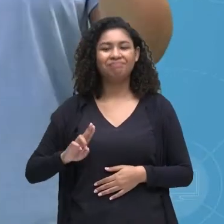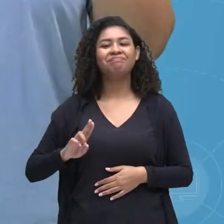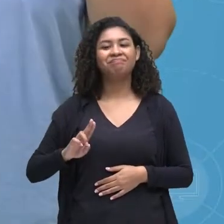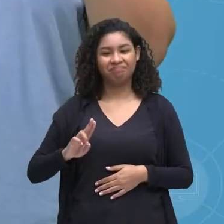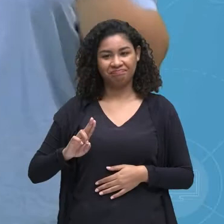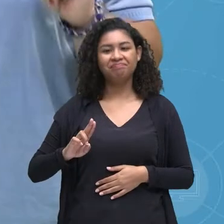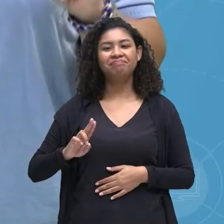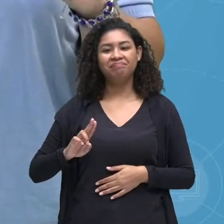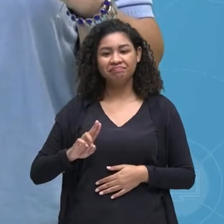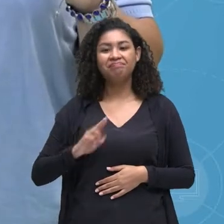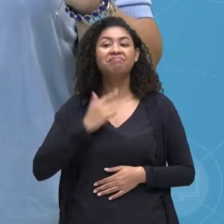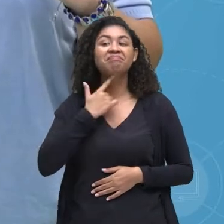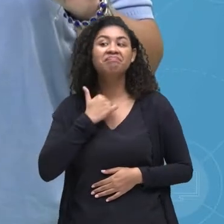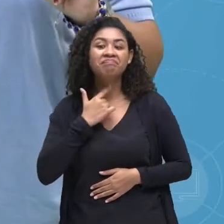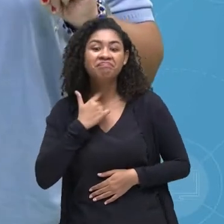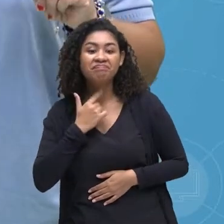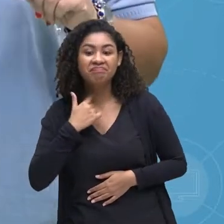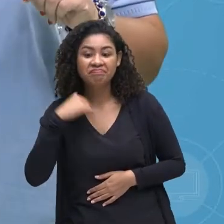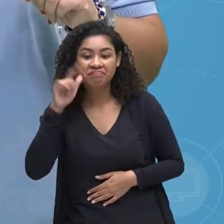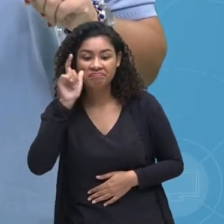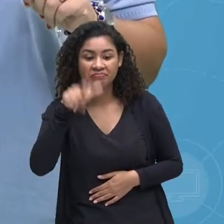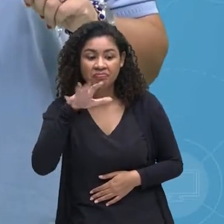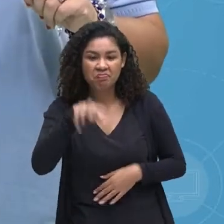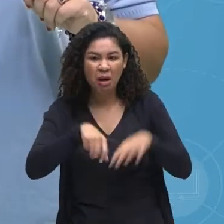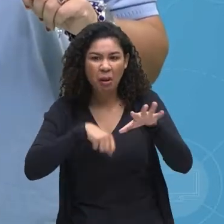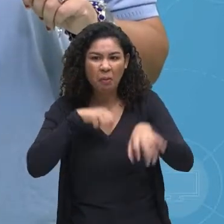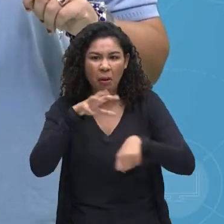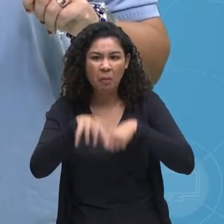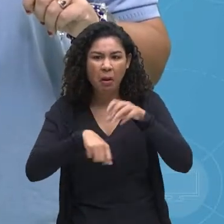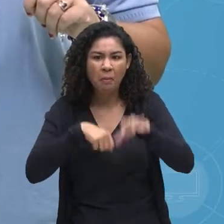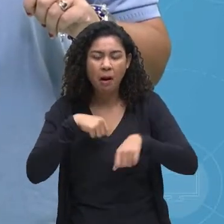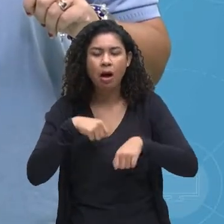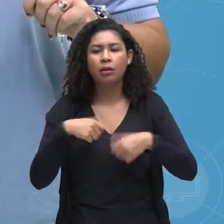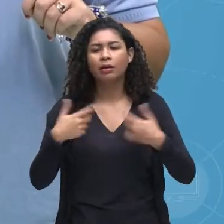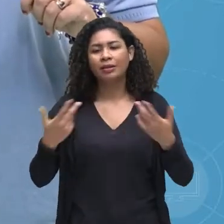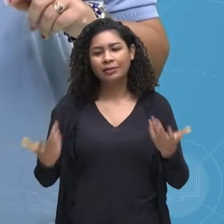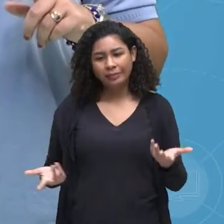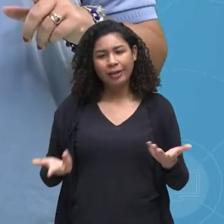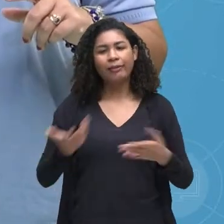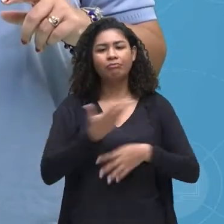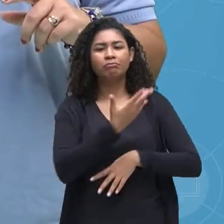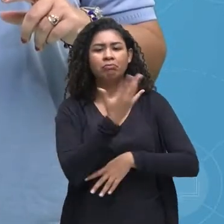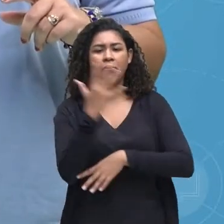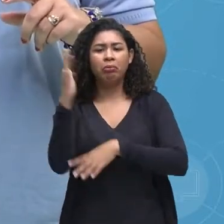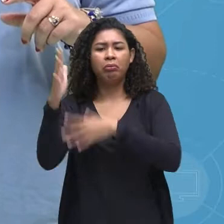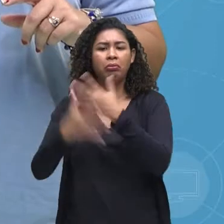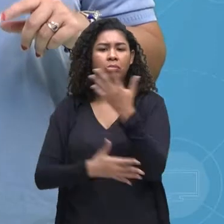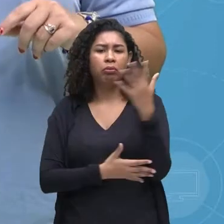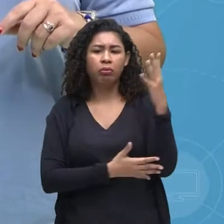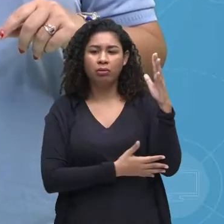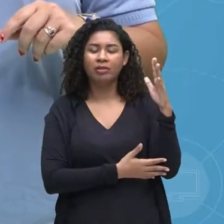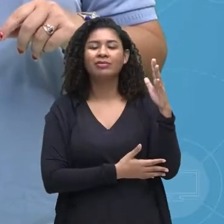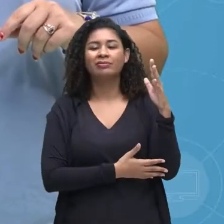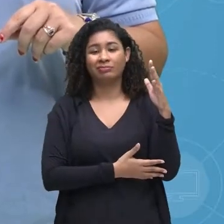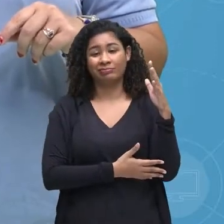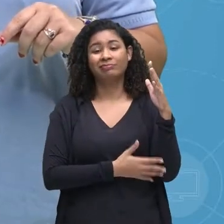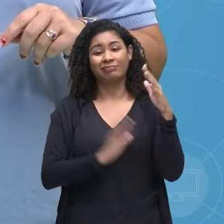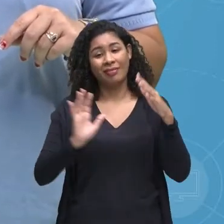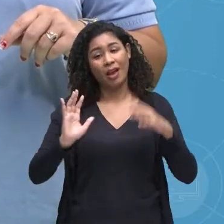procurando, as nossas necessidades, E parte da natureza é utilizado para isso, E